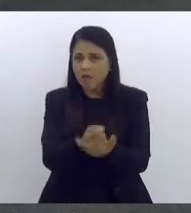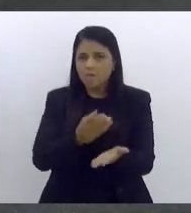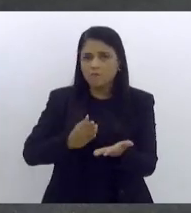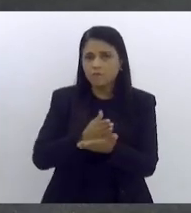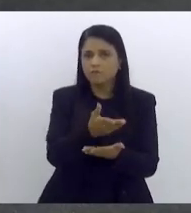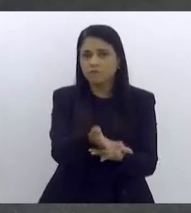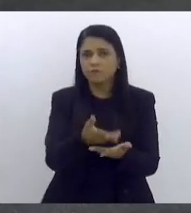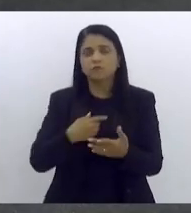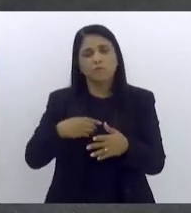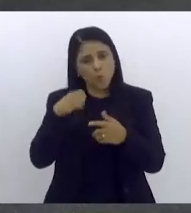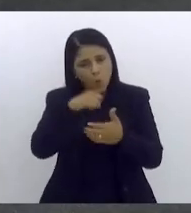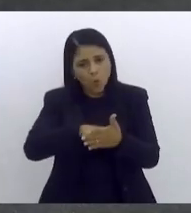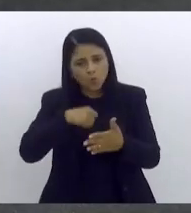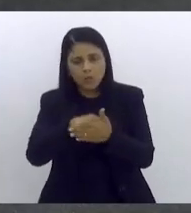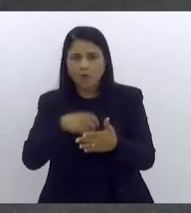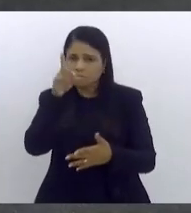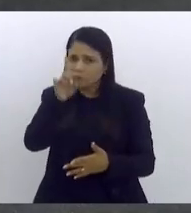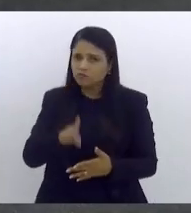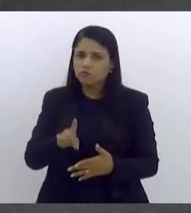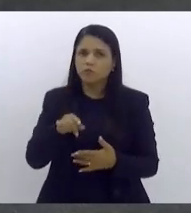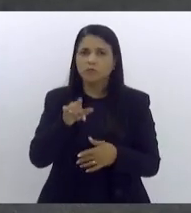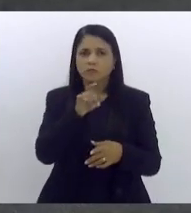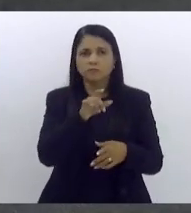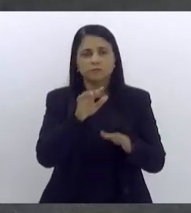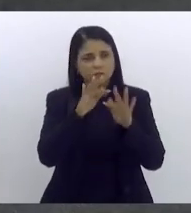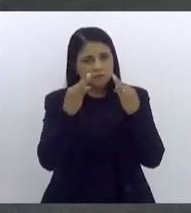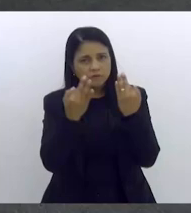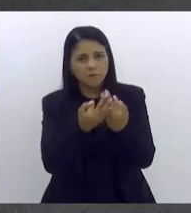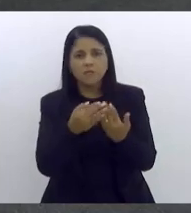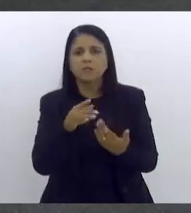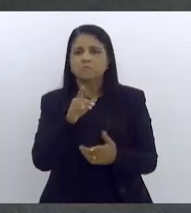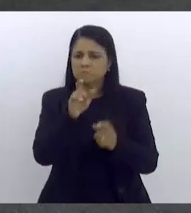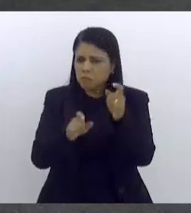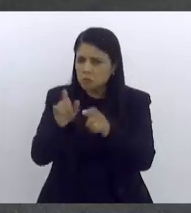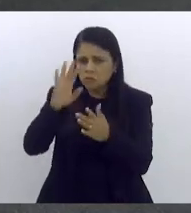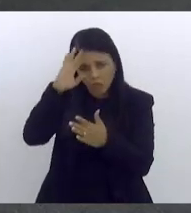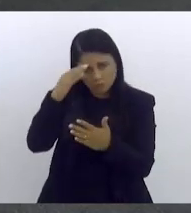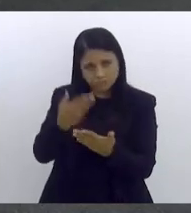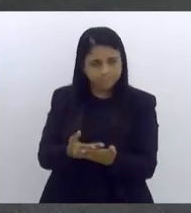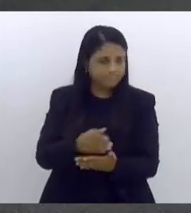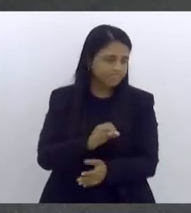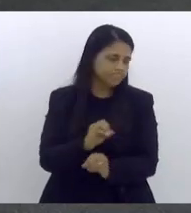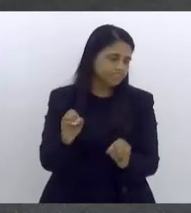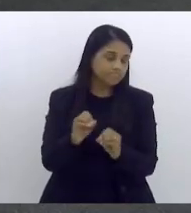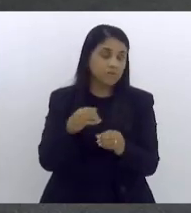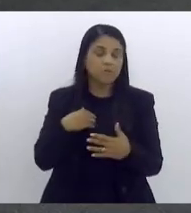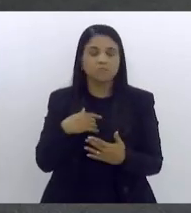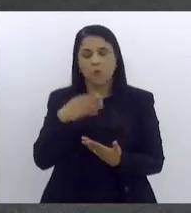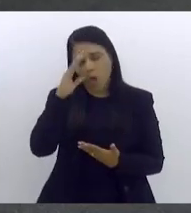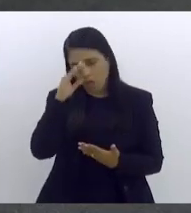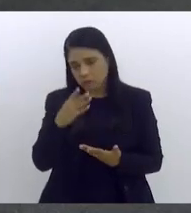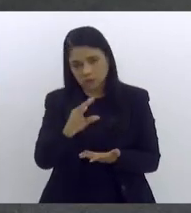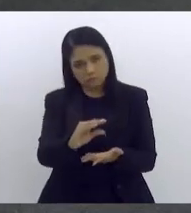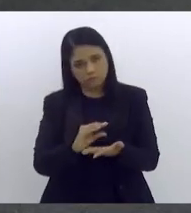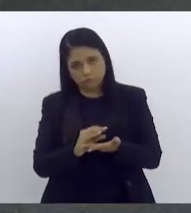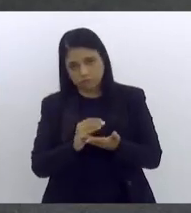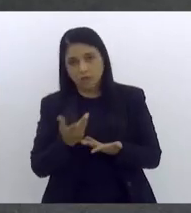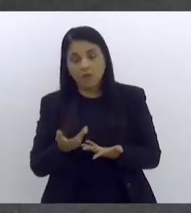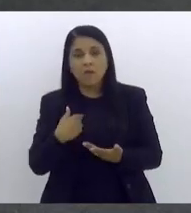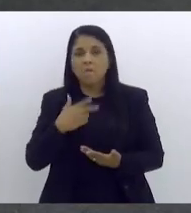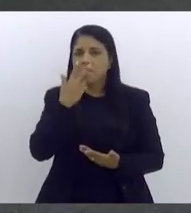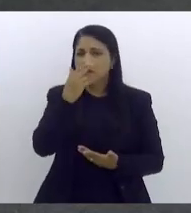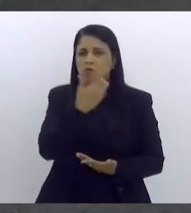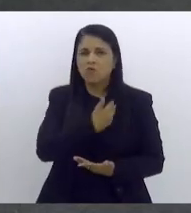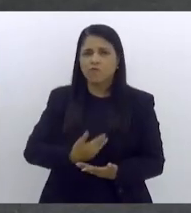final pelo direito de vocês. Eu sei que muita gente já desacreditou, muita gente acha que não vai receber mais e parece que é isso que o governador